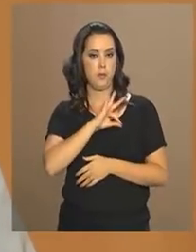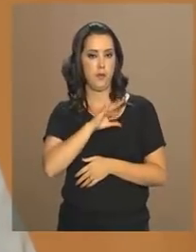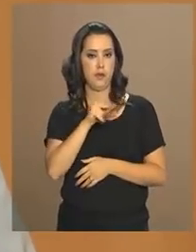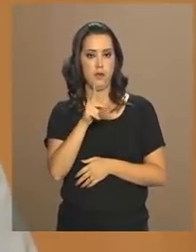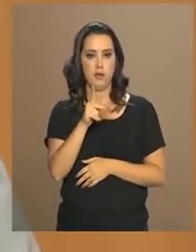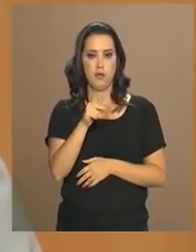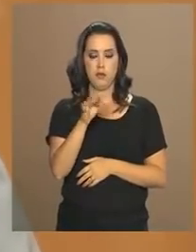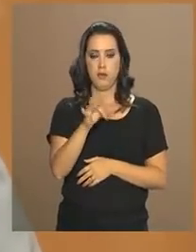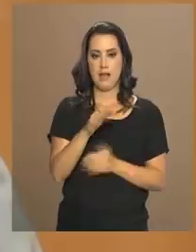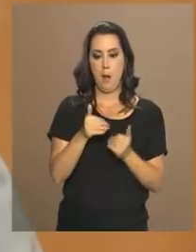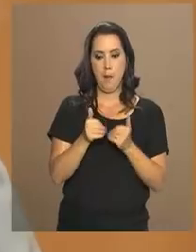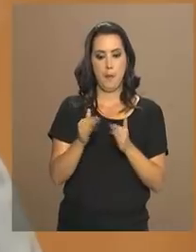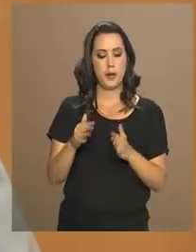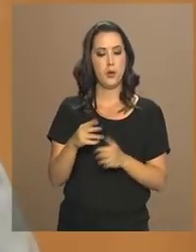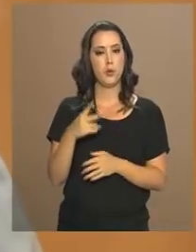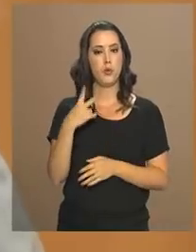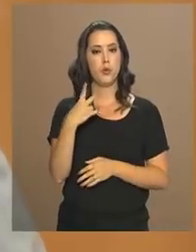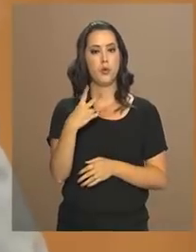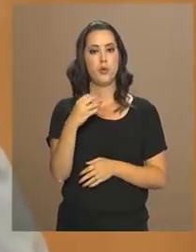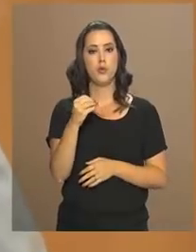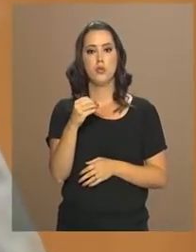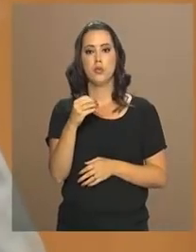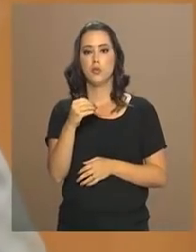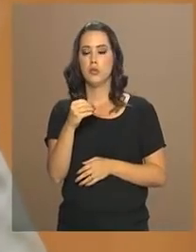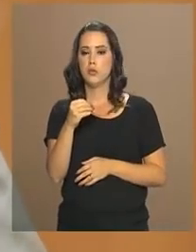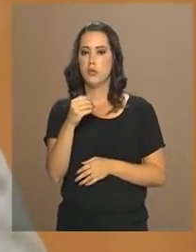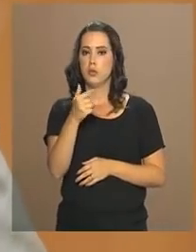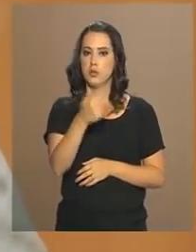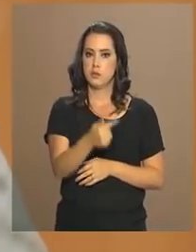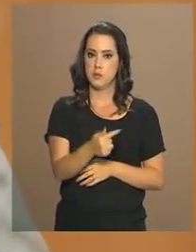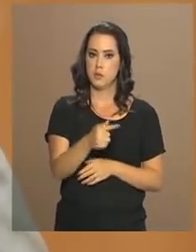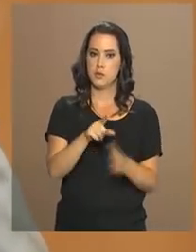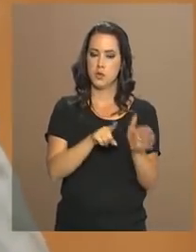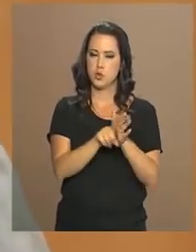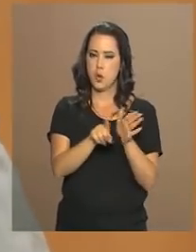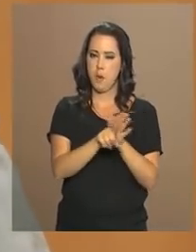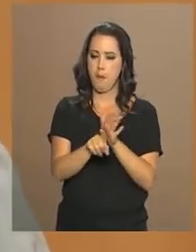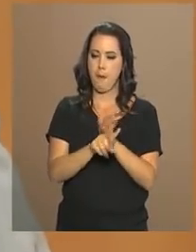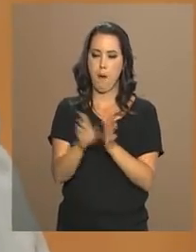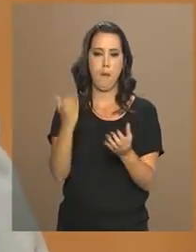abriu 2.007 inquéritos policiais e